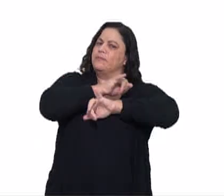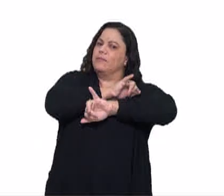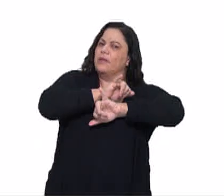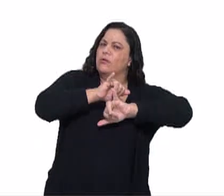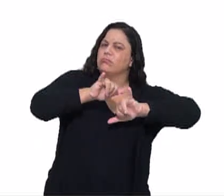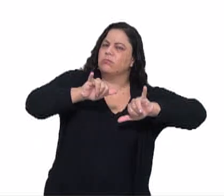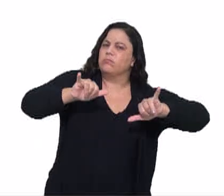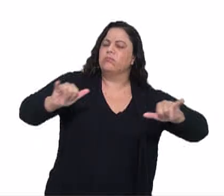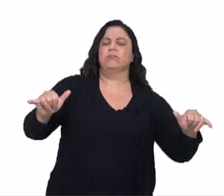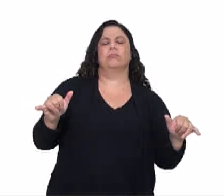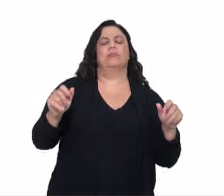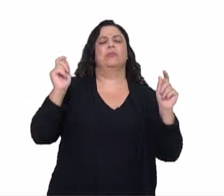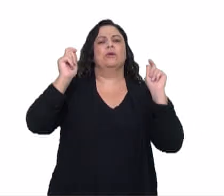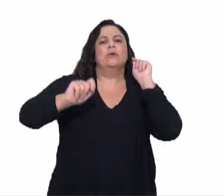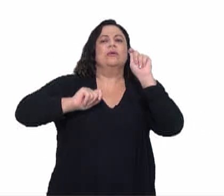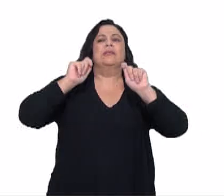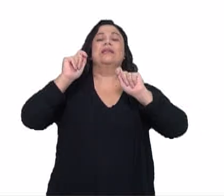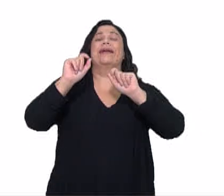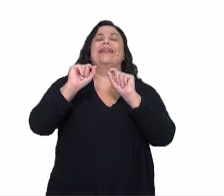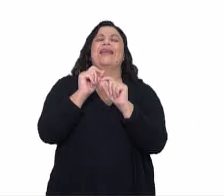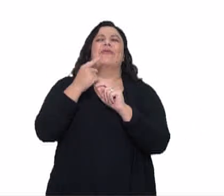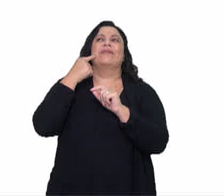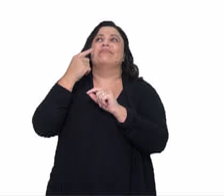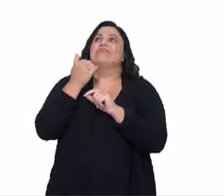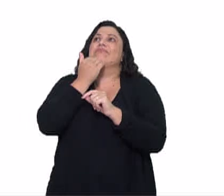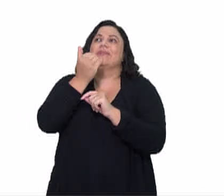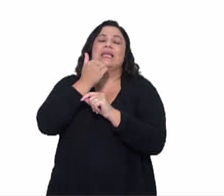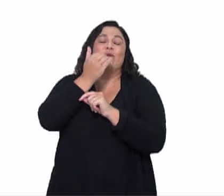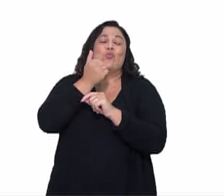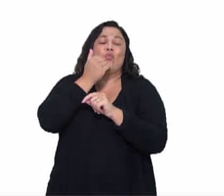de reação em cadeia que é irrefreável,